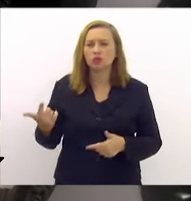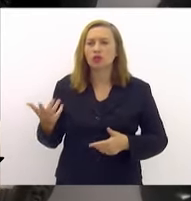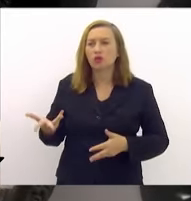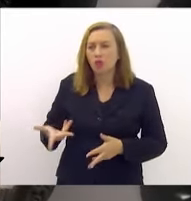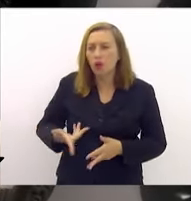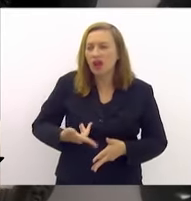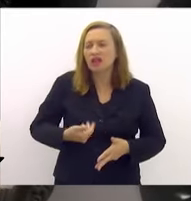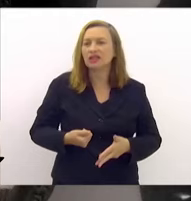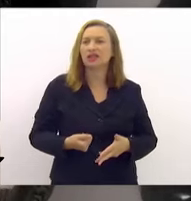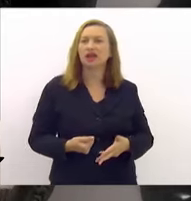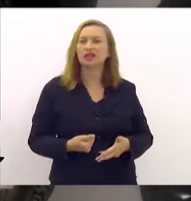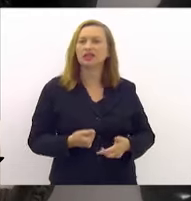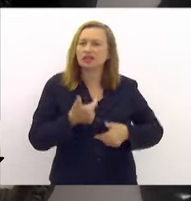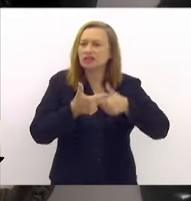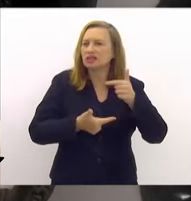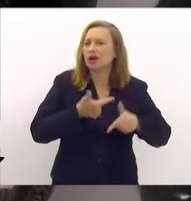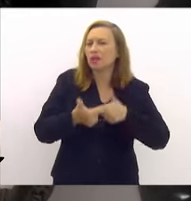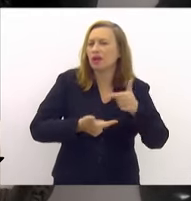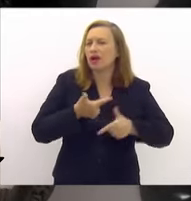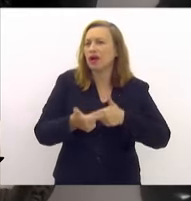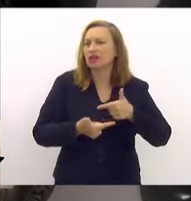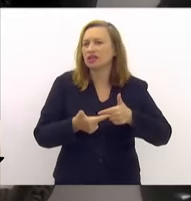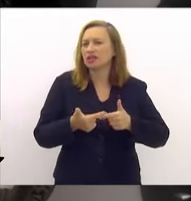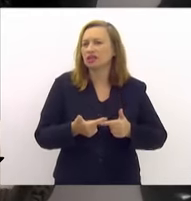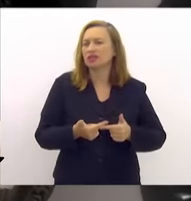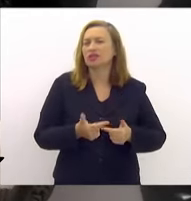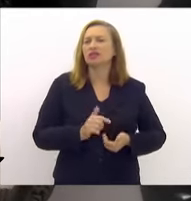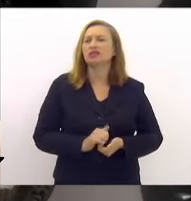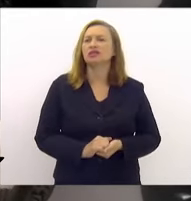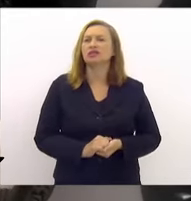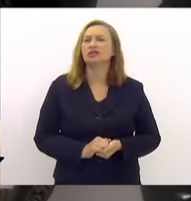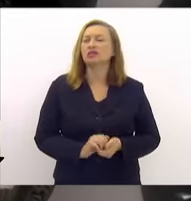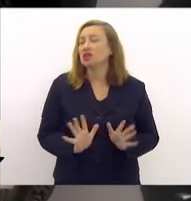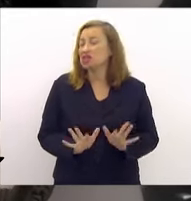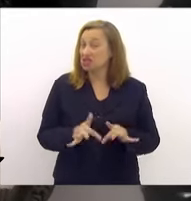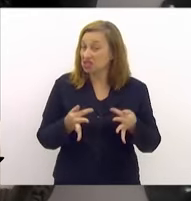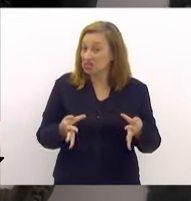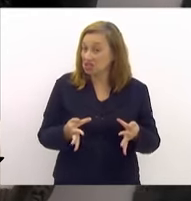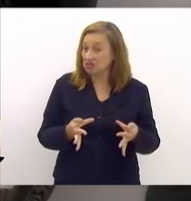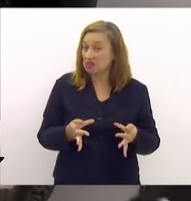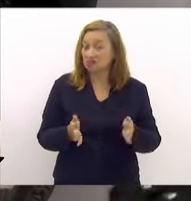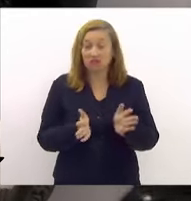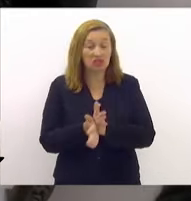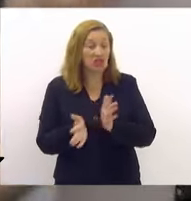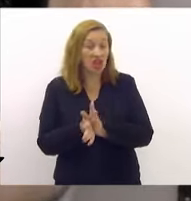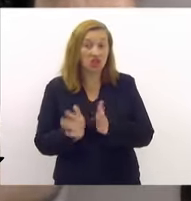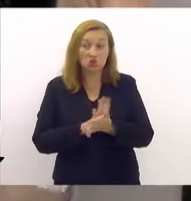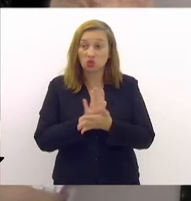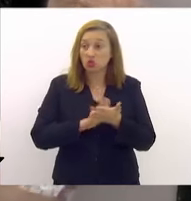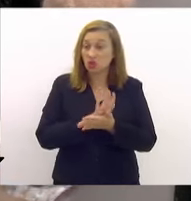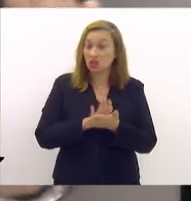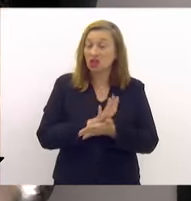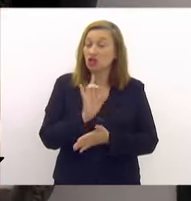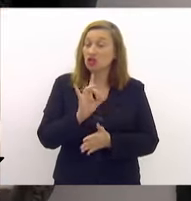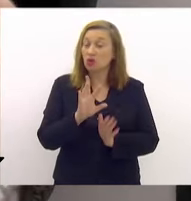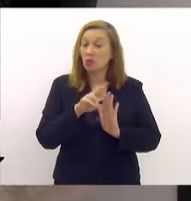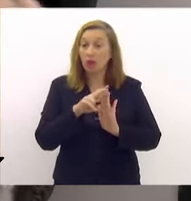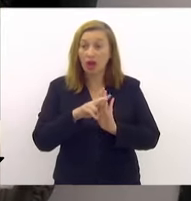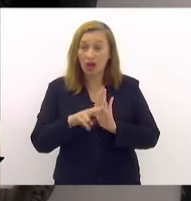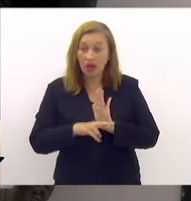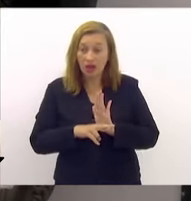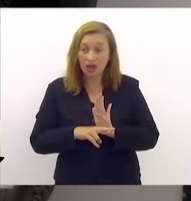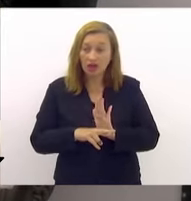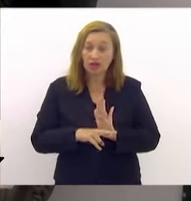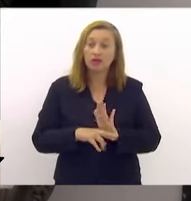condições mínimas de execução da sua tarefa. É uma coisa simples, não cria despesa, é só uma norma para